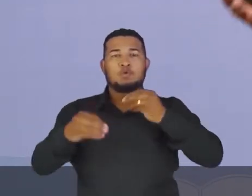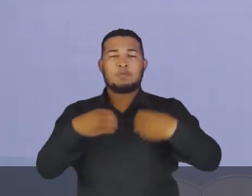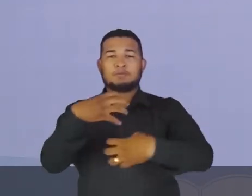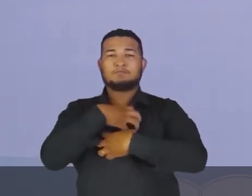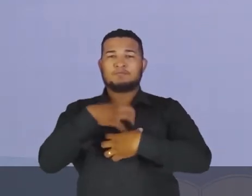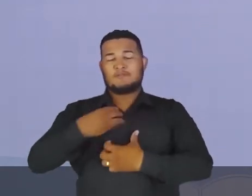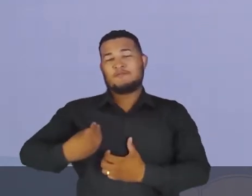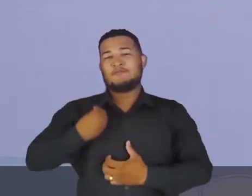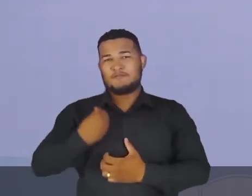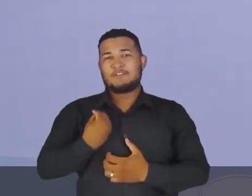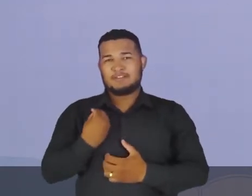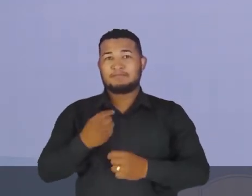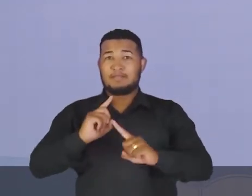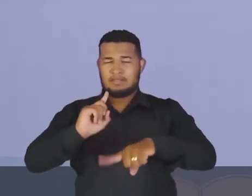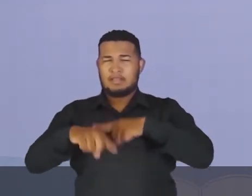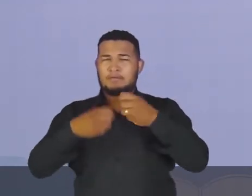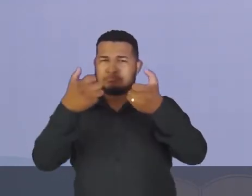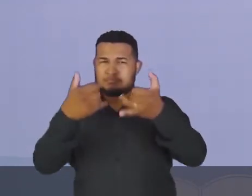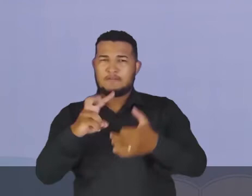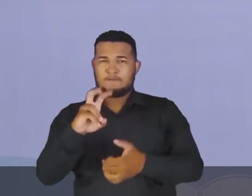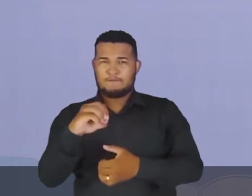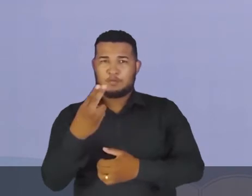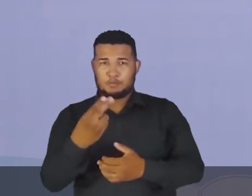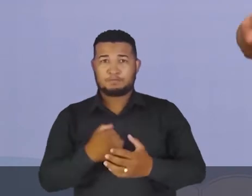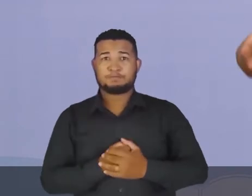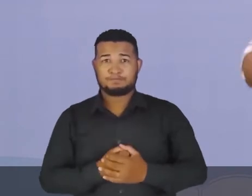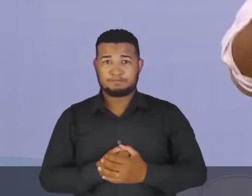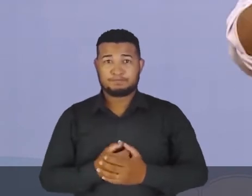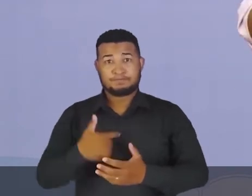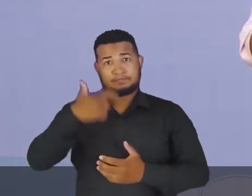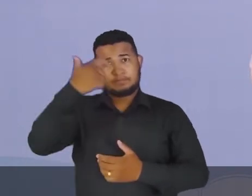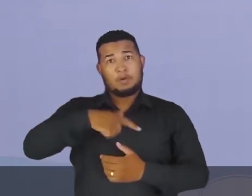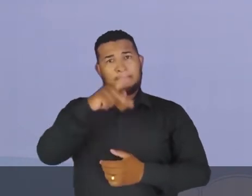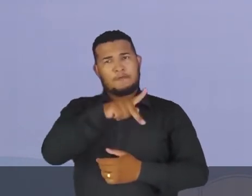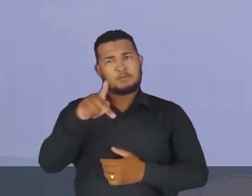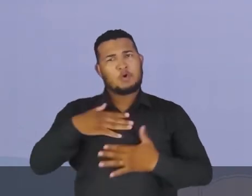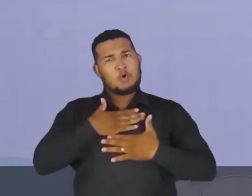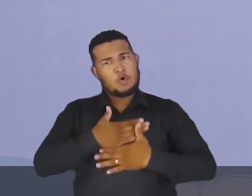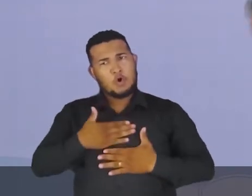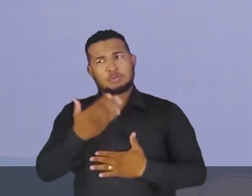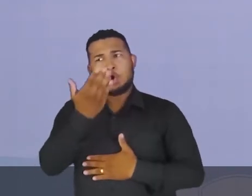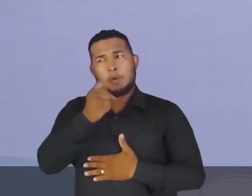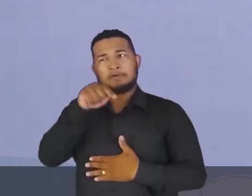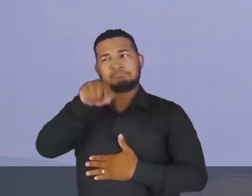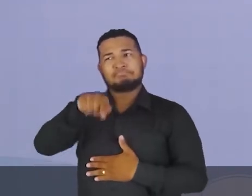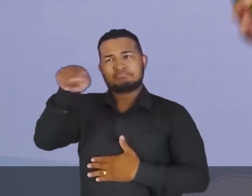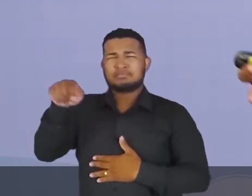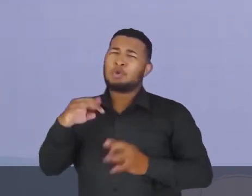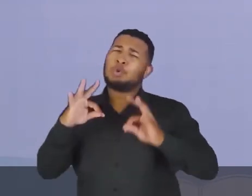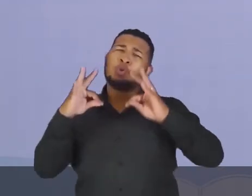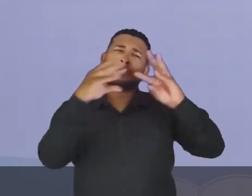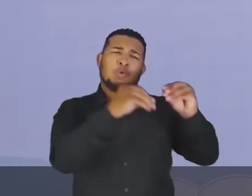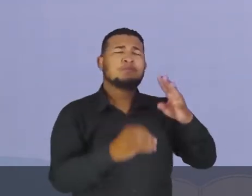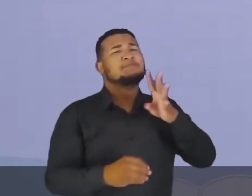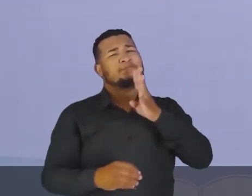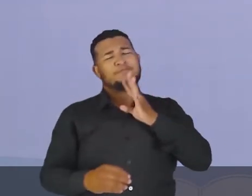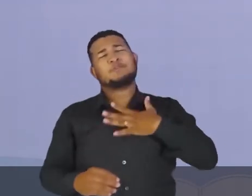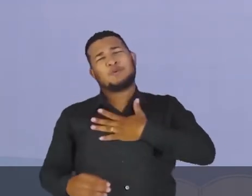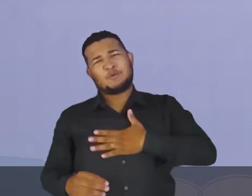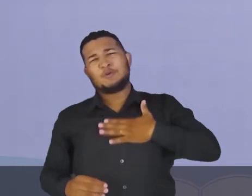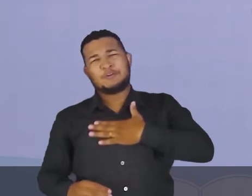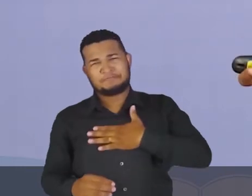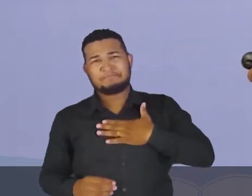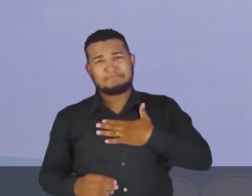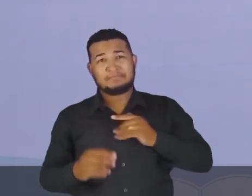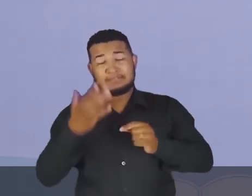vida, como nós vamos falar daqui a pouco. Eu, professor, eu também gosto de comidas calóricas, todo mundo gosta de comidas calóricas, né? Você